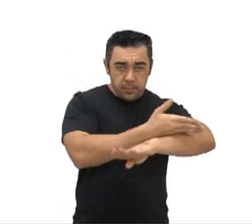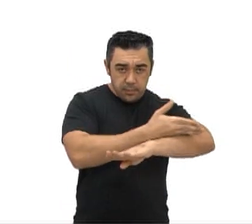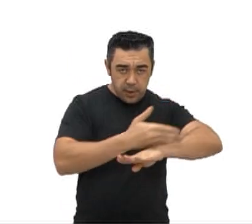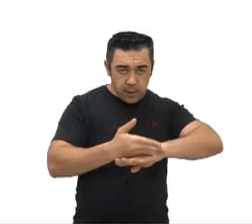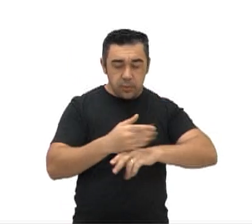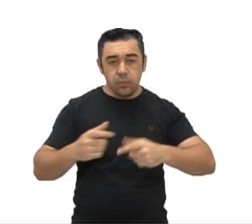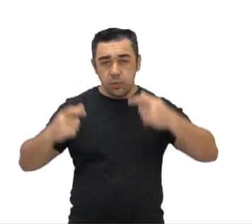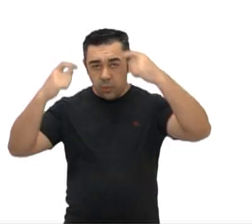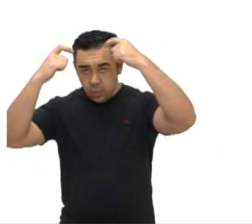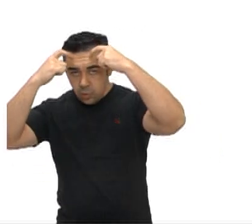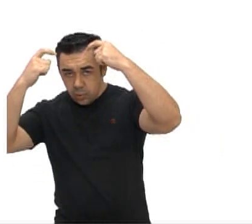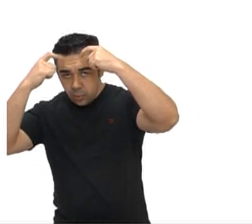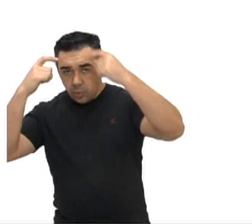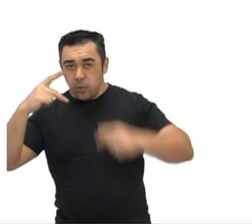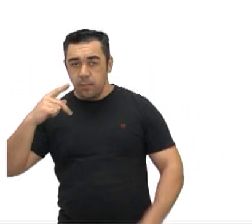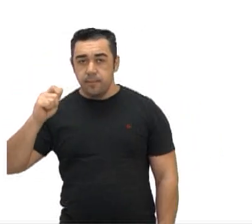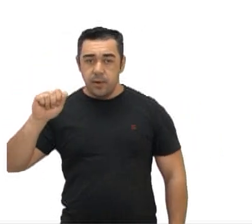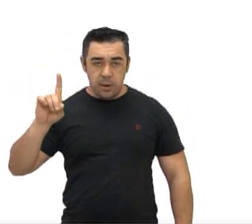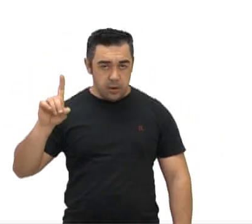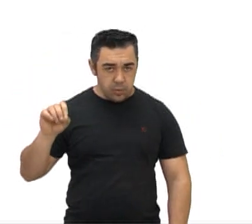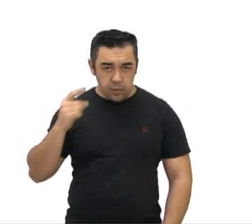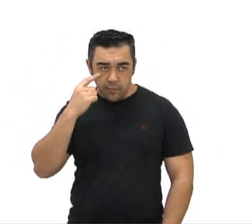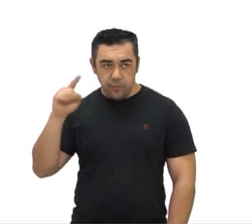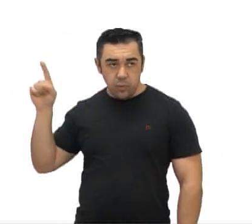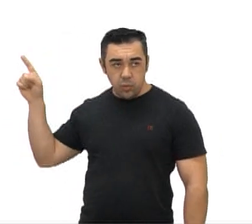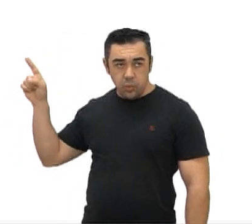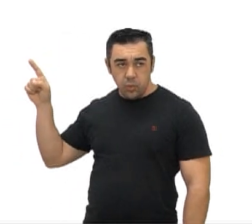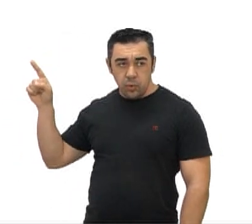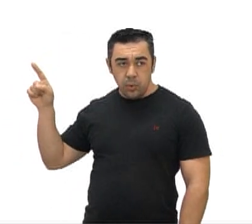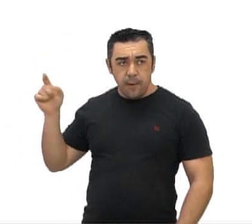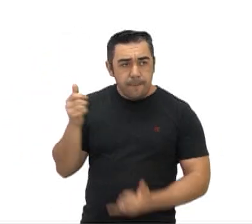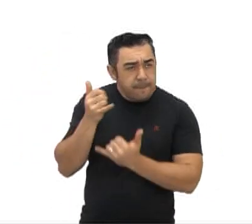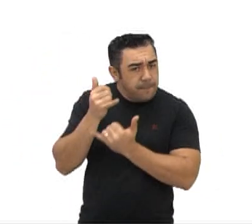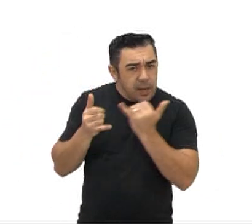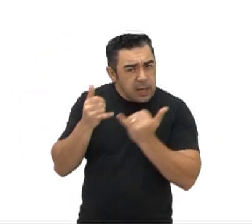São parecidos, vocês estão olhando ali, eles têm características parecidas, né?